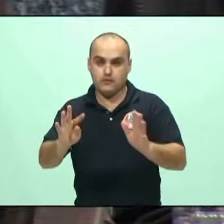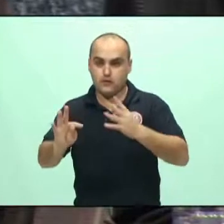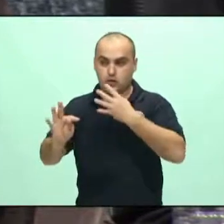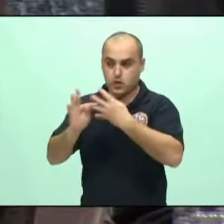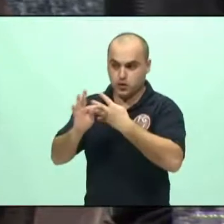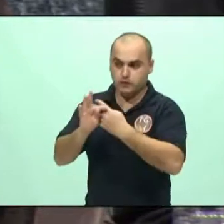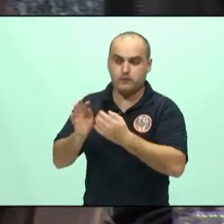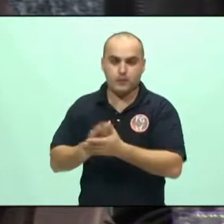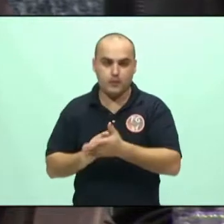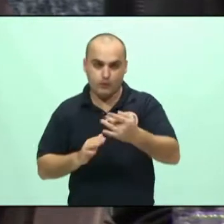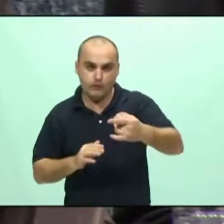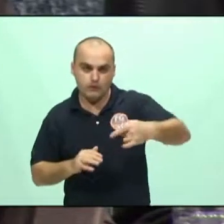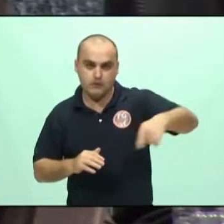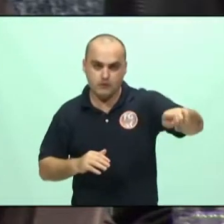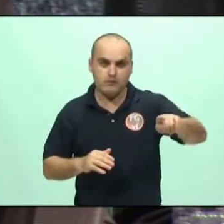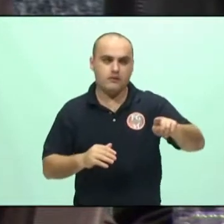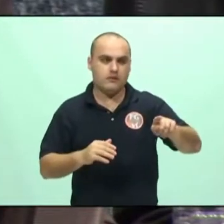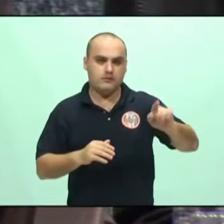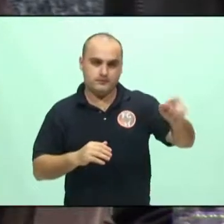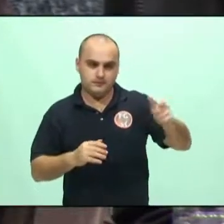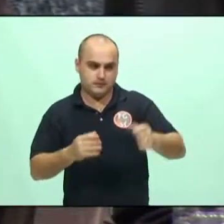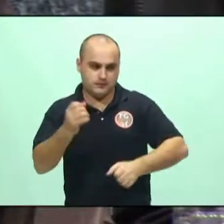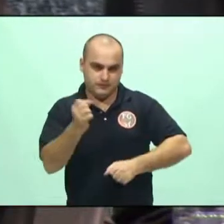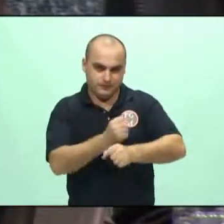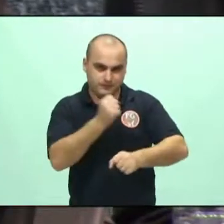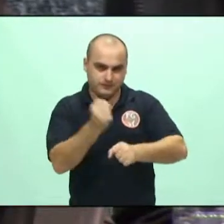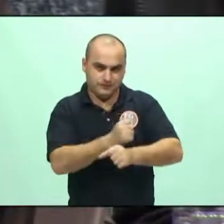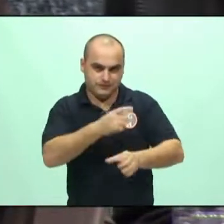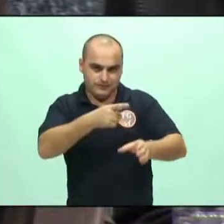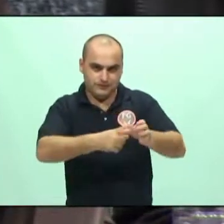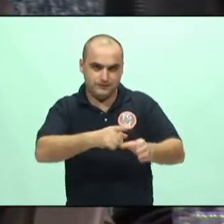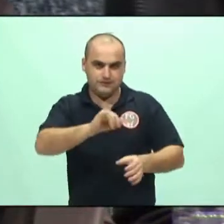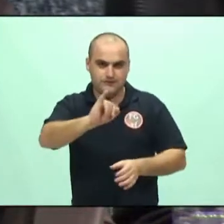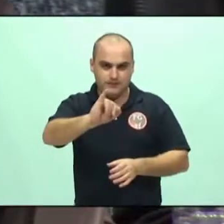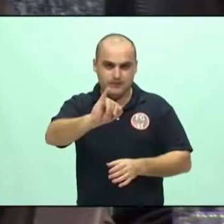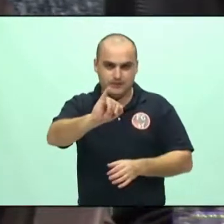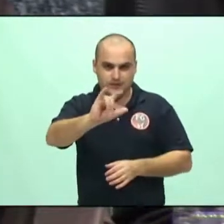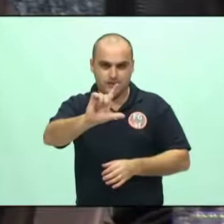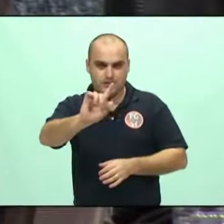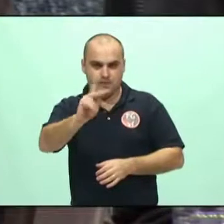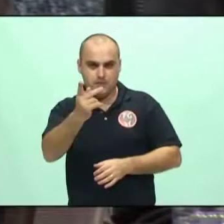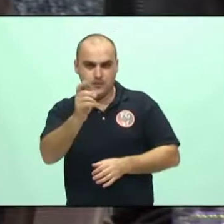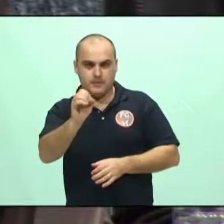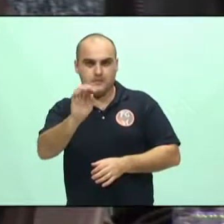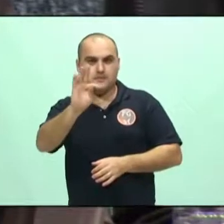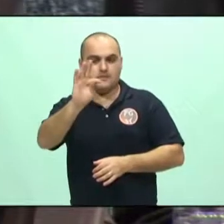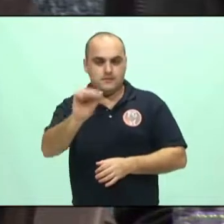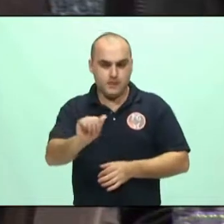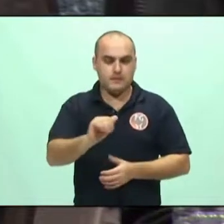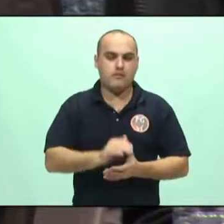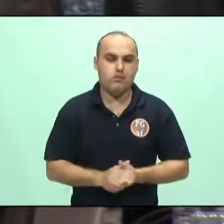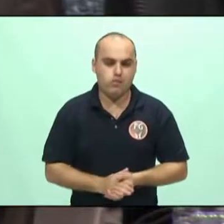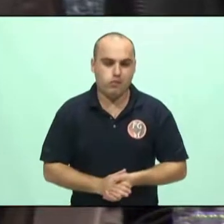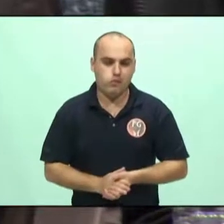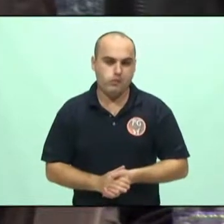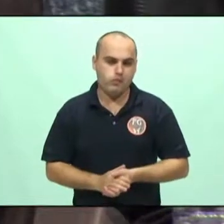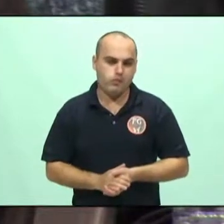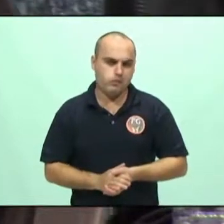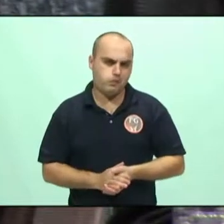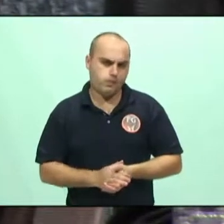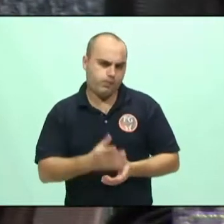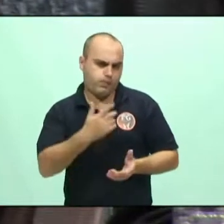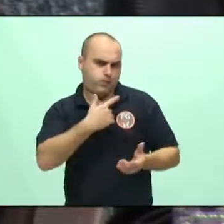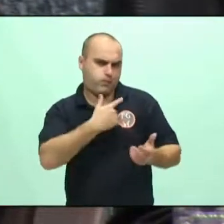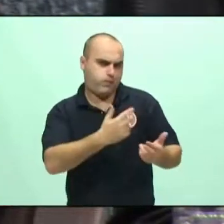lá no canteiro de obras lá na cidade Ilhota verifiquei lá fiz uma fiscalização lá mesmo não sendo né de